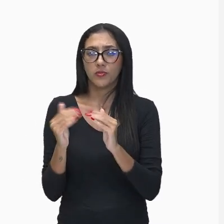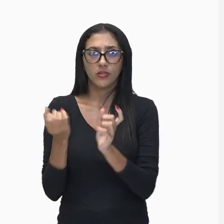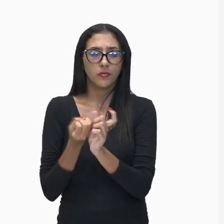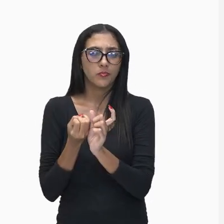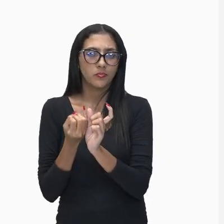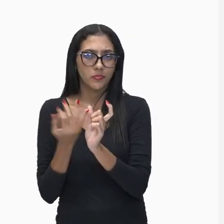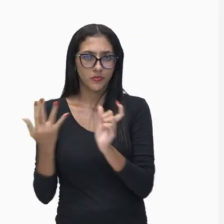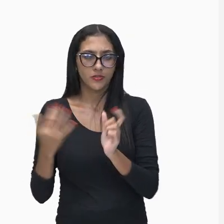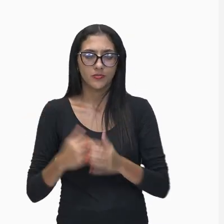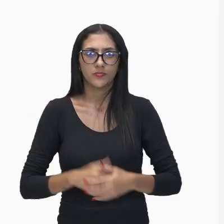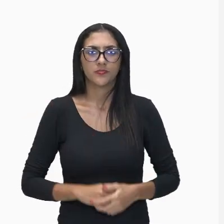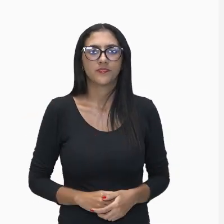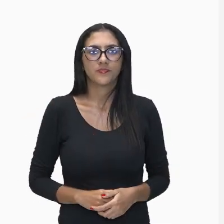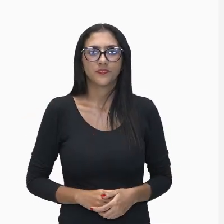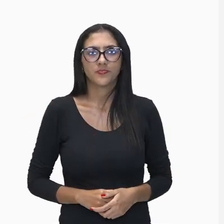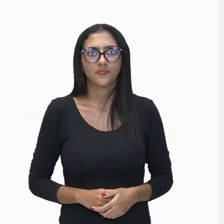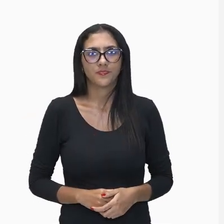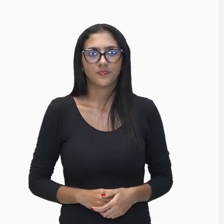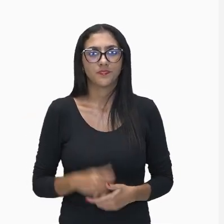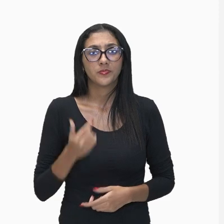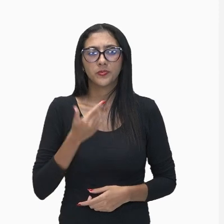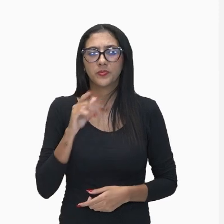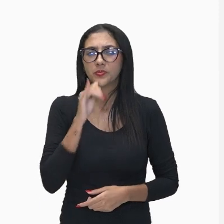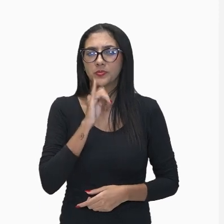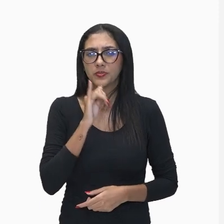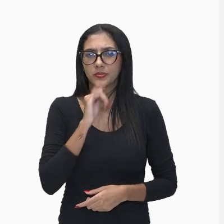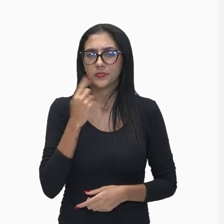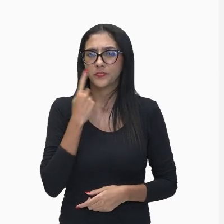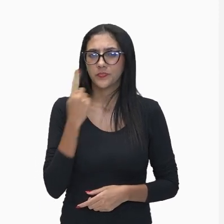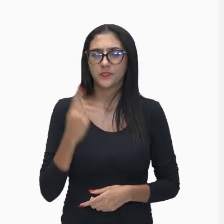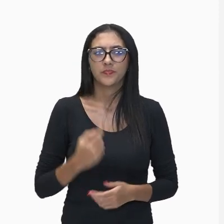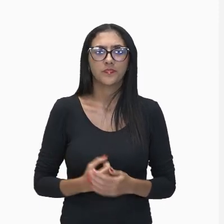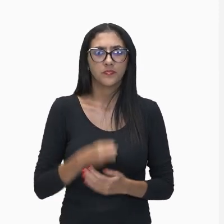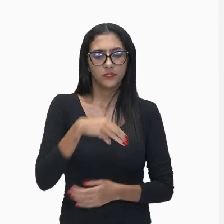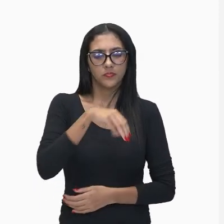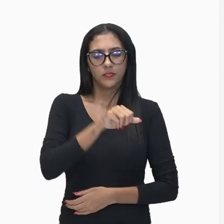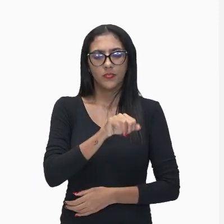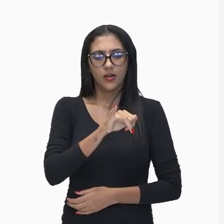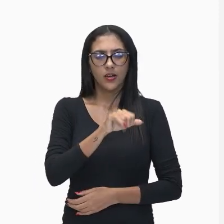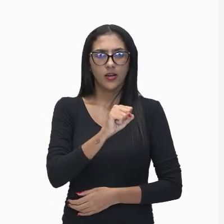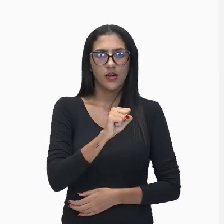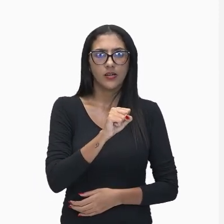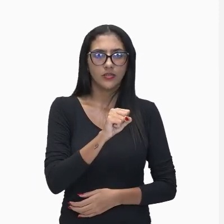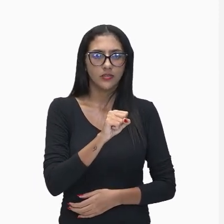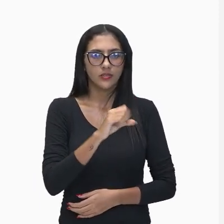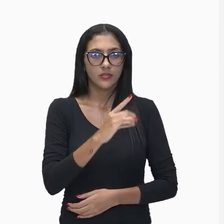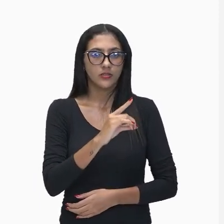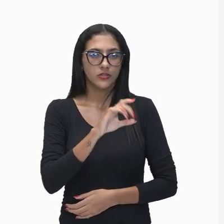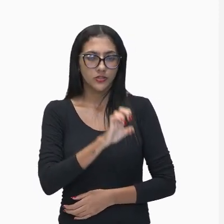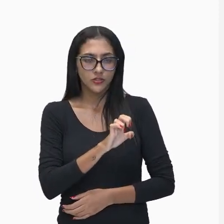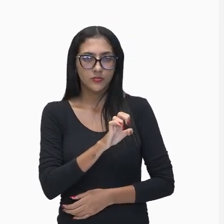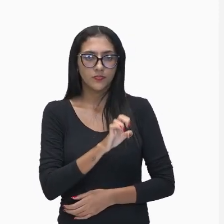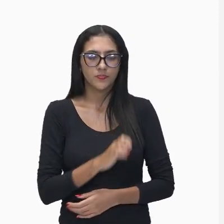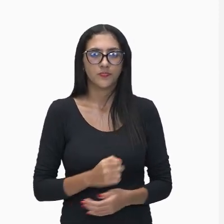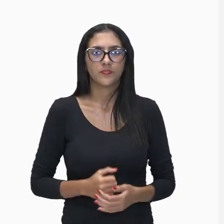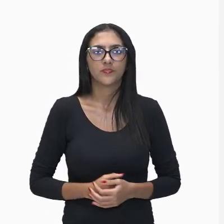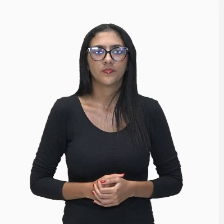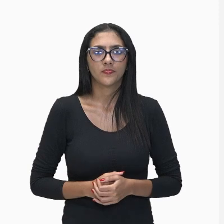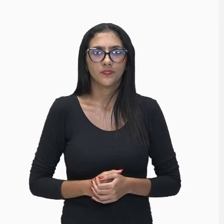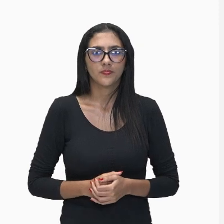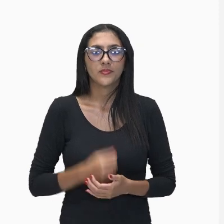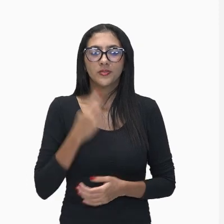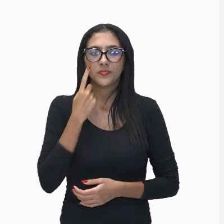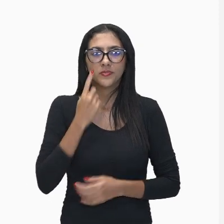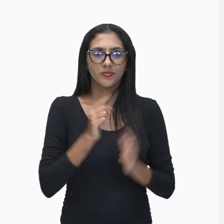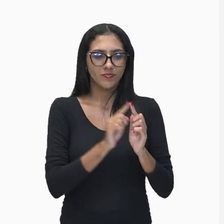Ok? Outro exemplo. Mais de um senador votou contra a proposta de lei. Observem que o nosso